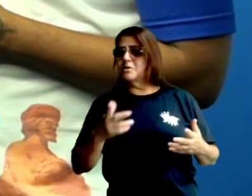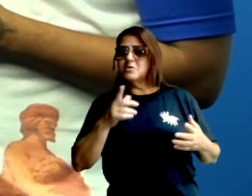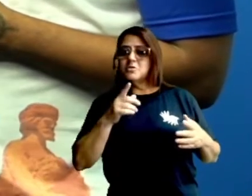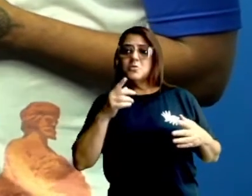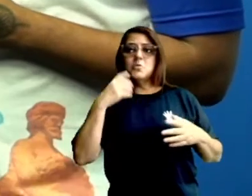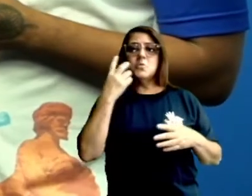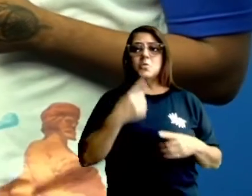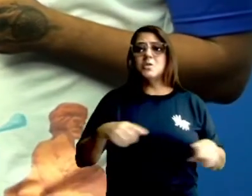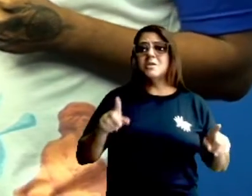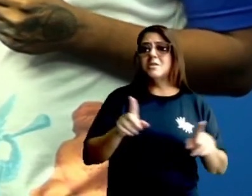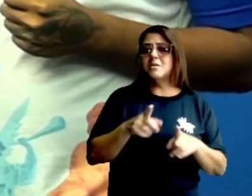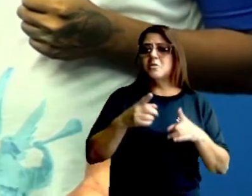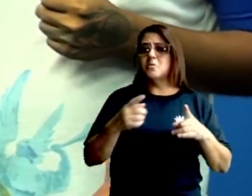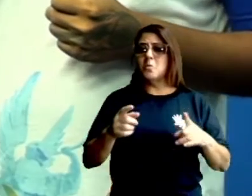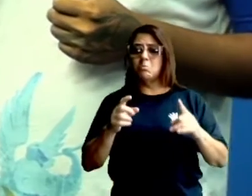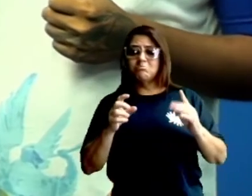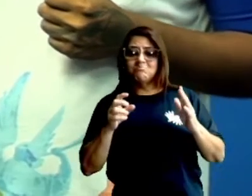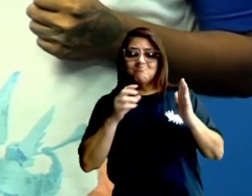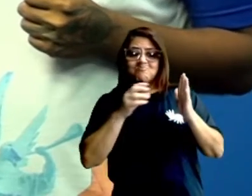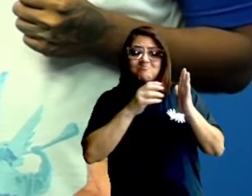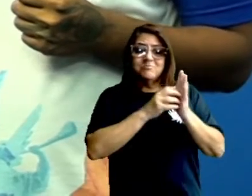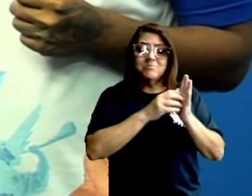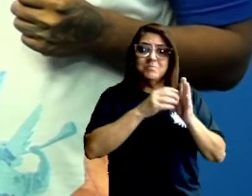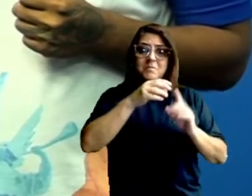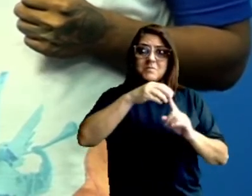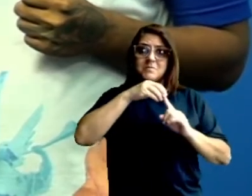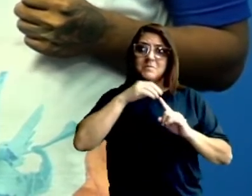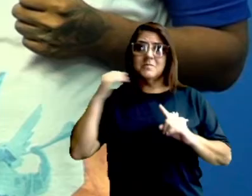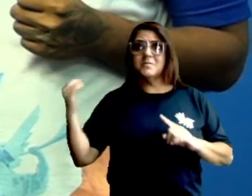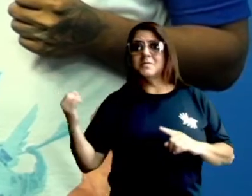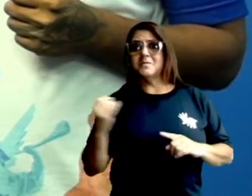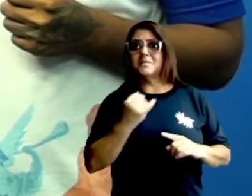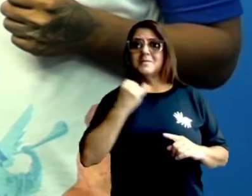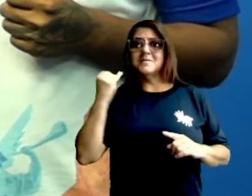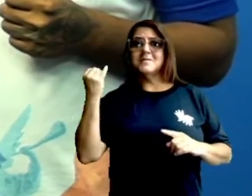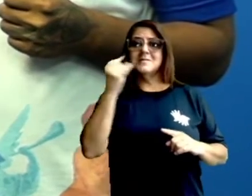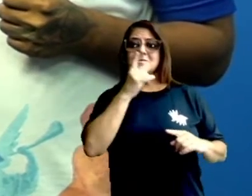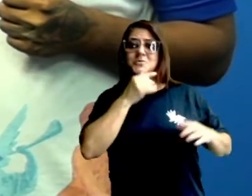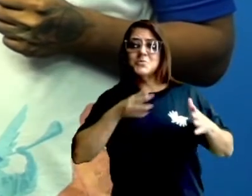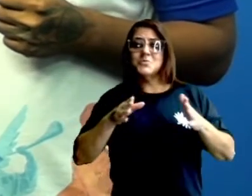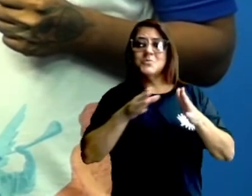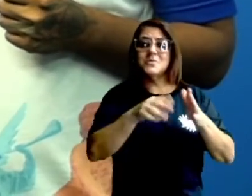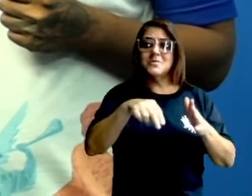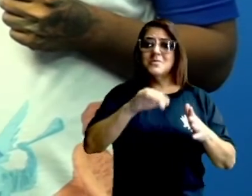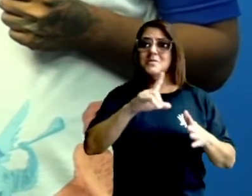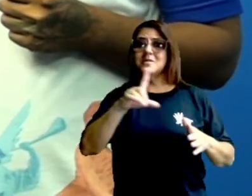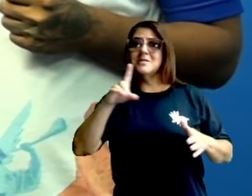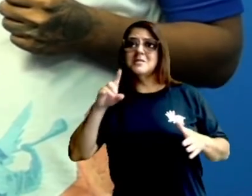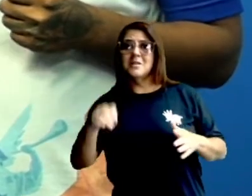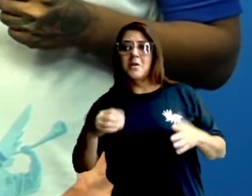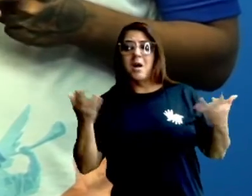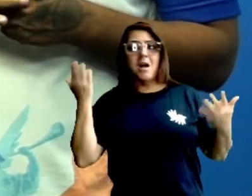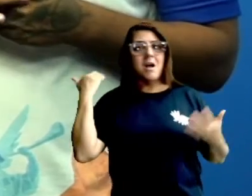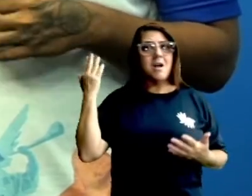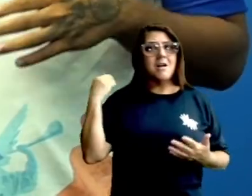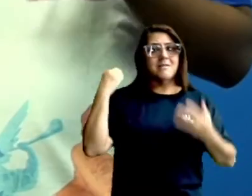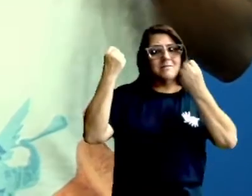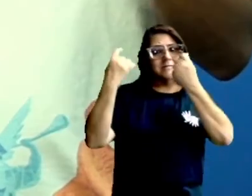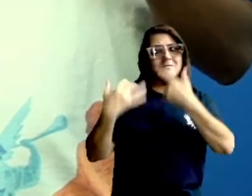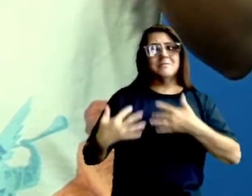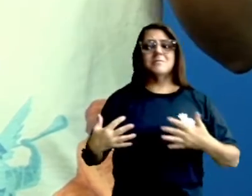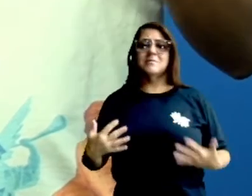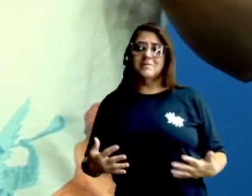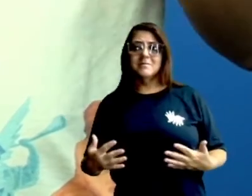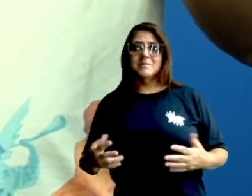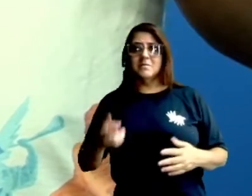fragmento destino porque o fragmento destino fala sobre a importância do Rio Nilo e aí como eu tava falando para vocês anteriormente